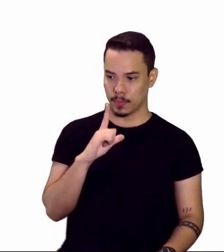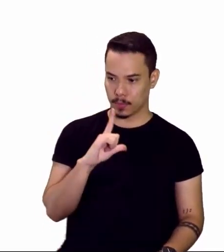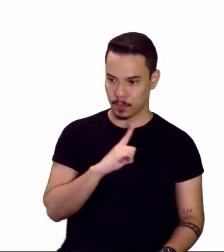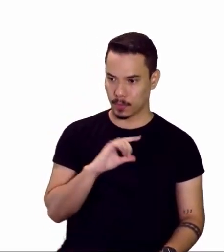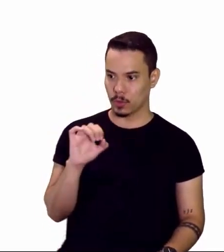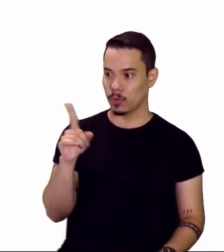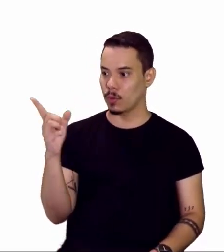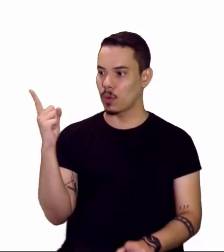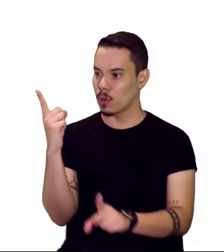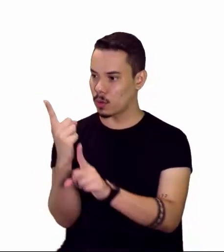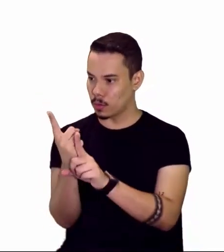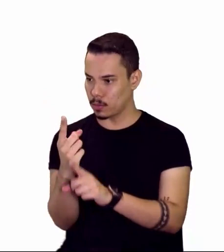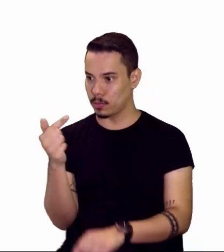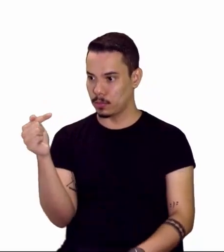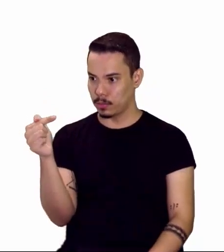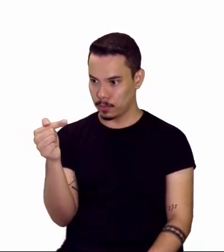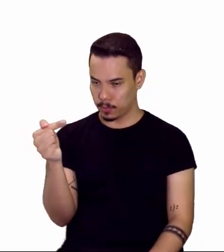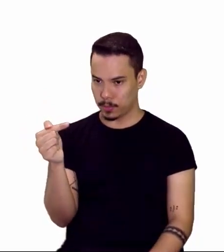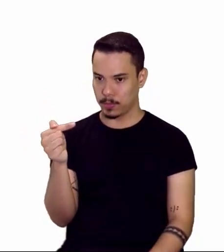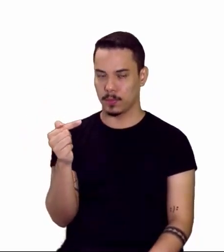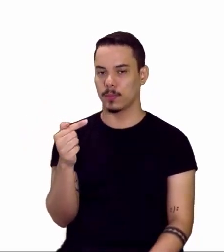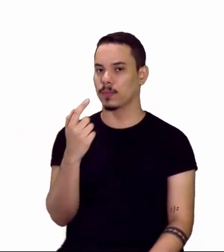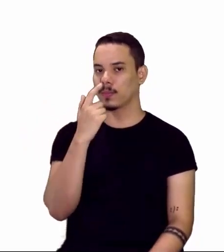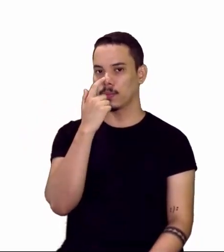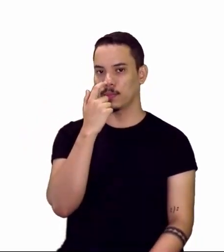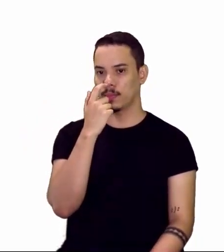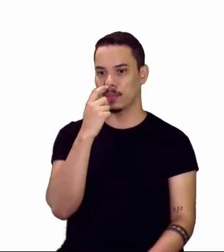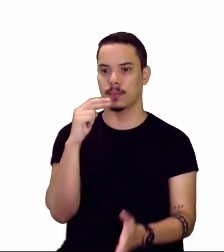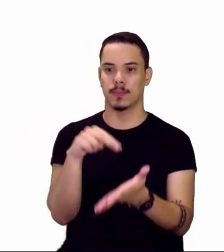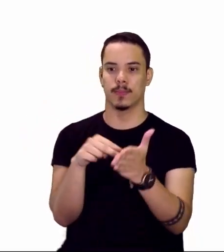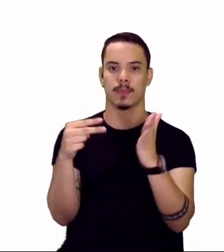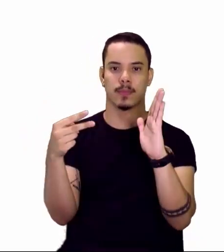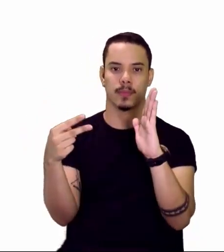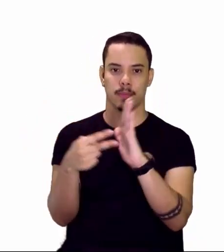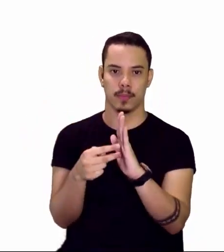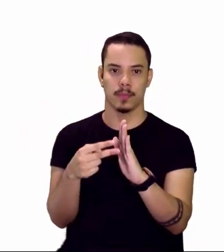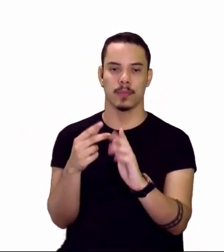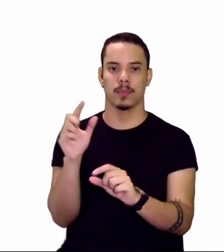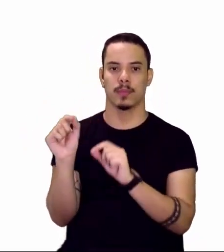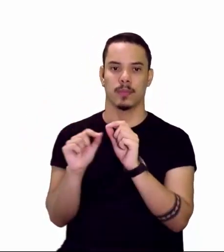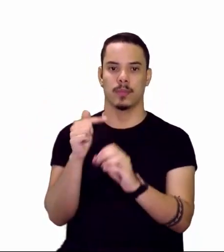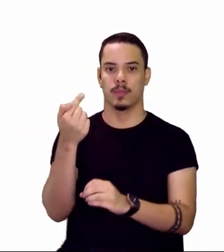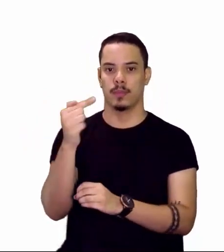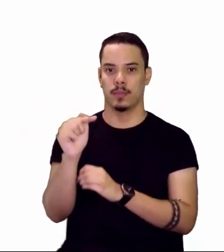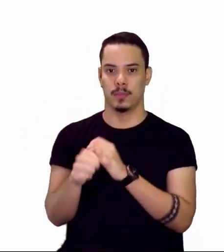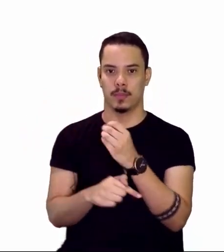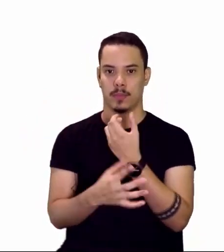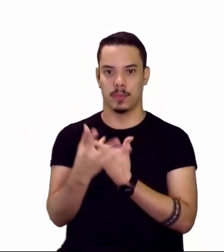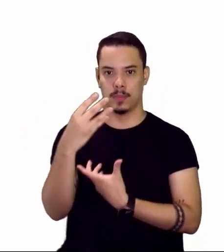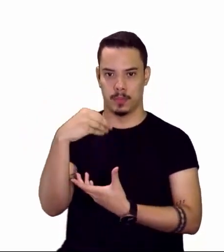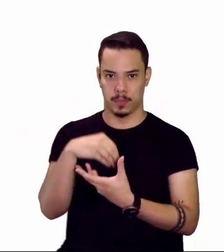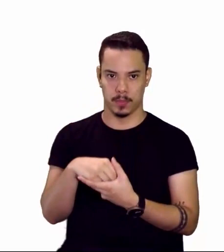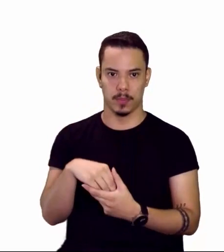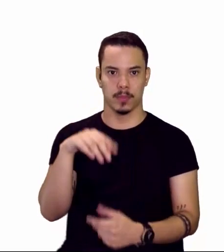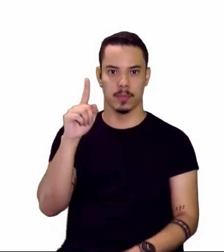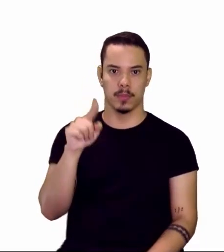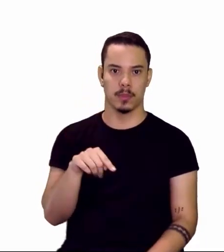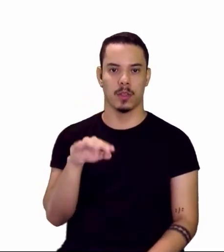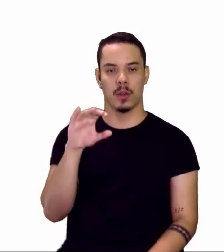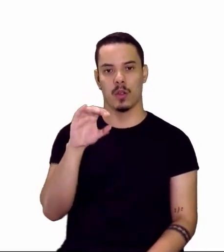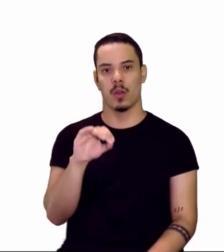uma molécula com 7 átomos, significa dizer que a geometria ela é octaédrica,